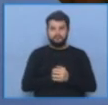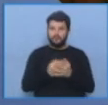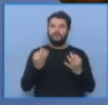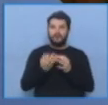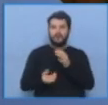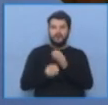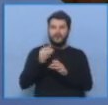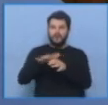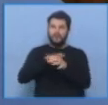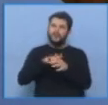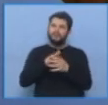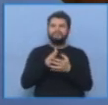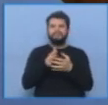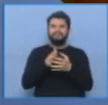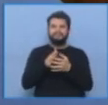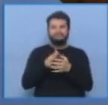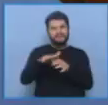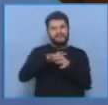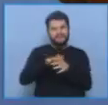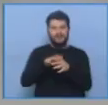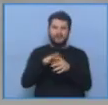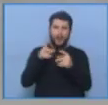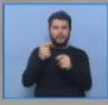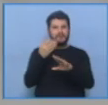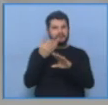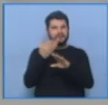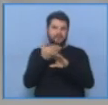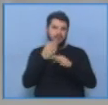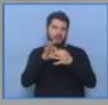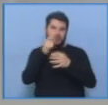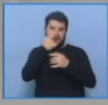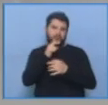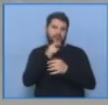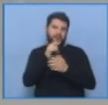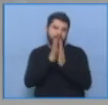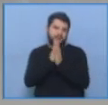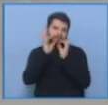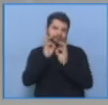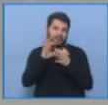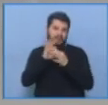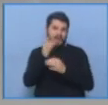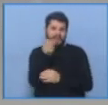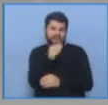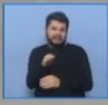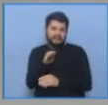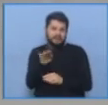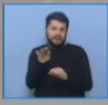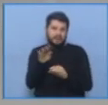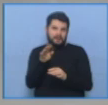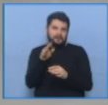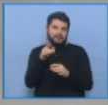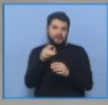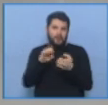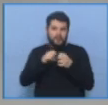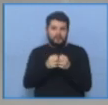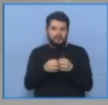Surge no âmbito de casos de abuso sexual por parte de membros do clero sobre menores, não é? Um problema que se foi